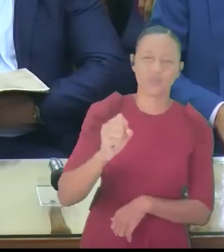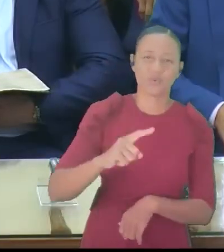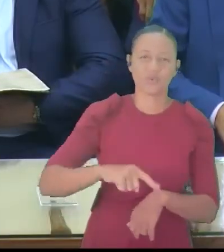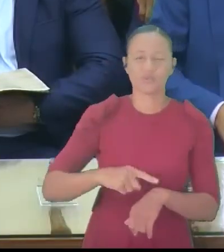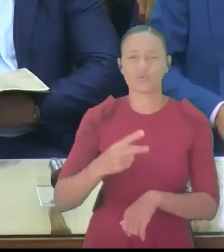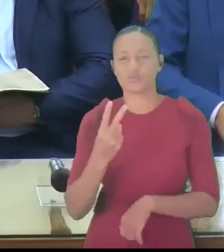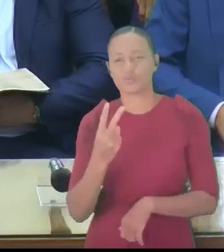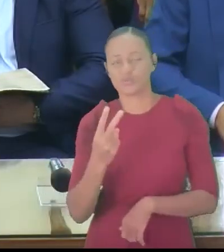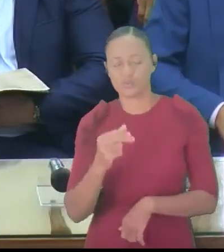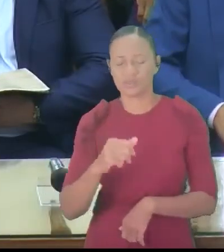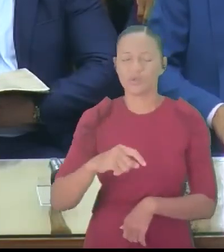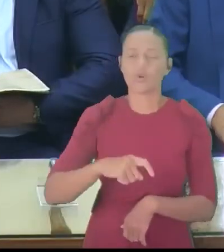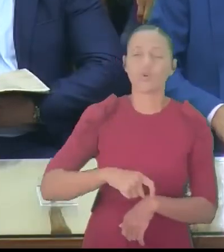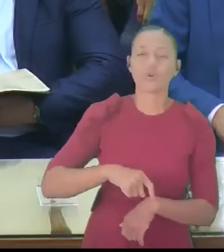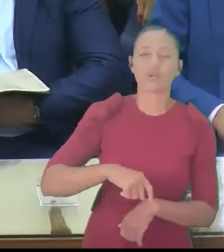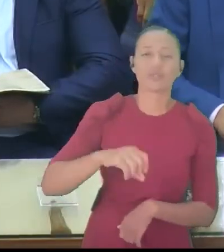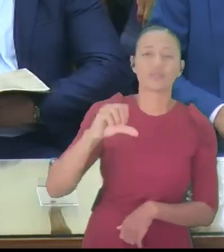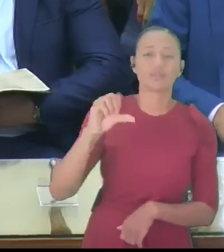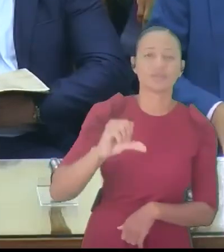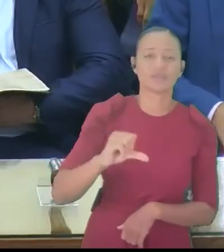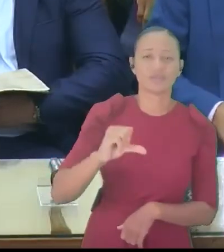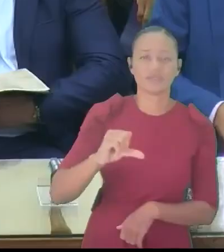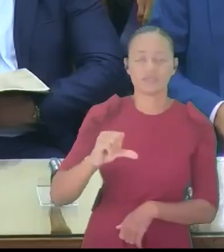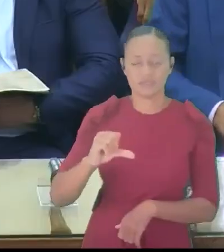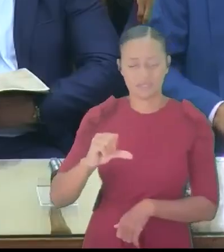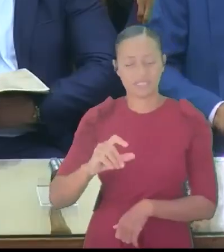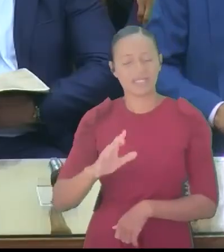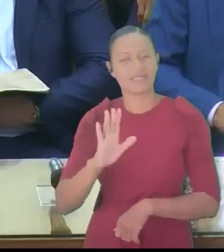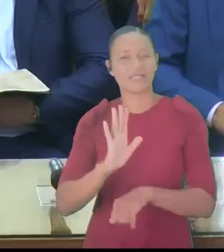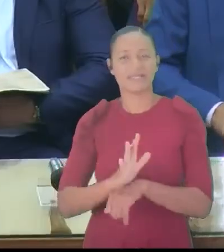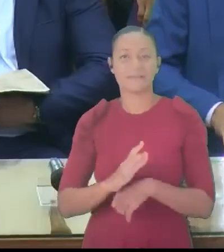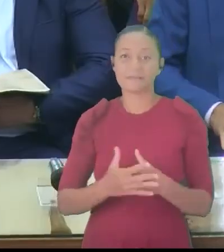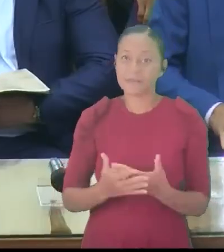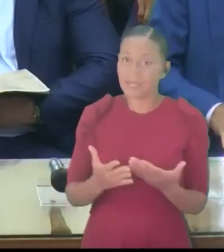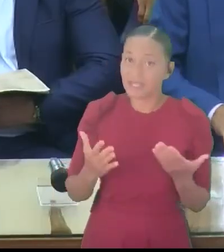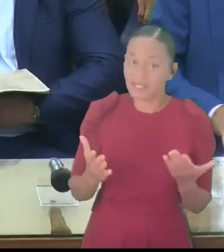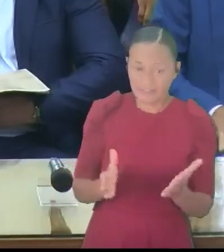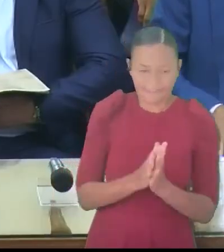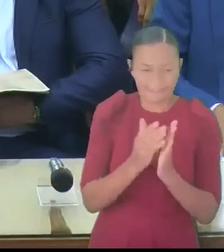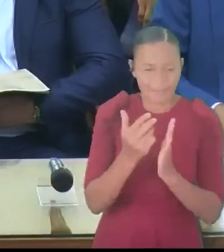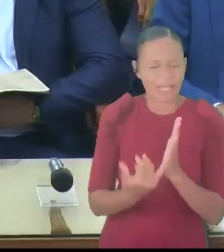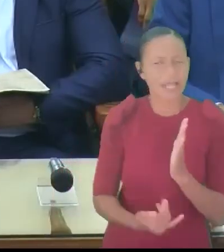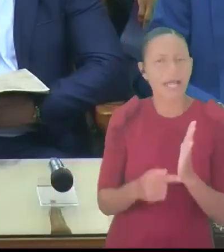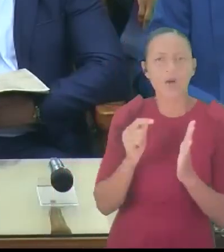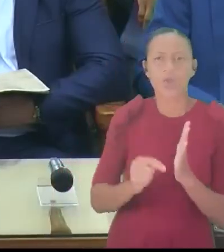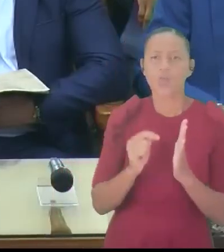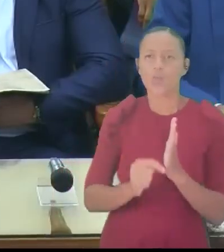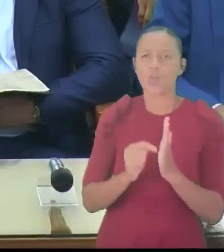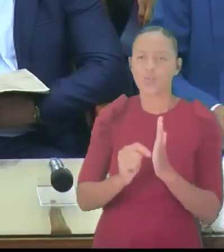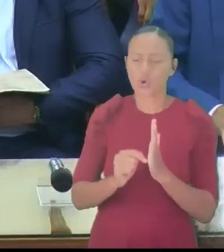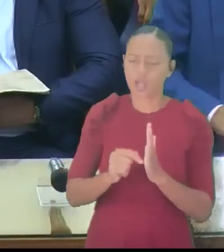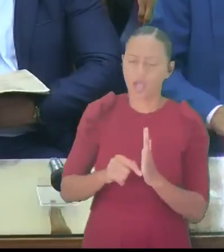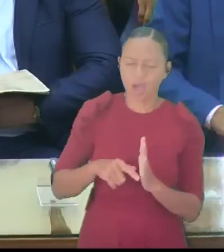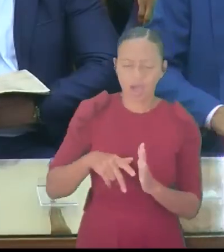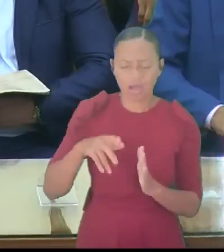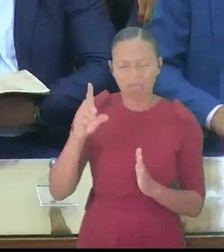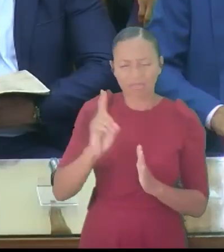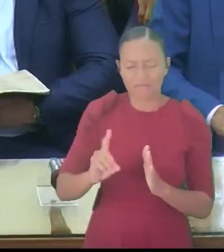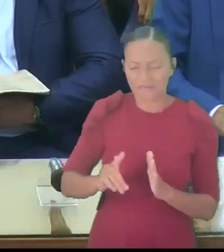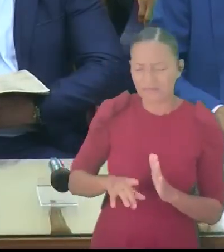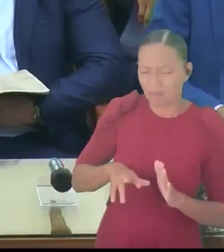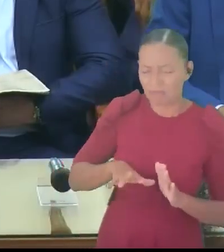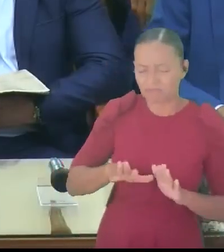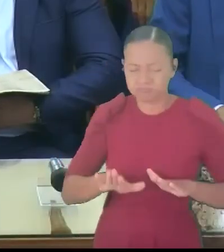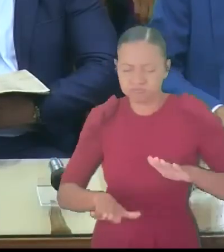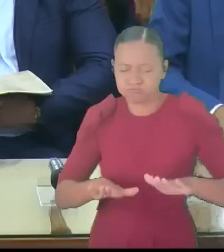da tarde. E hora nona? Hora nona? 3 da tarde. 3 horas da tarde. E a Bíblia diz que o coxo foi curado à hora nona. Que